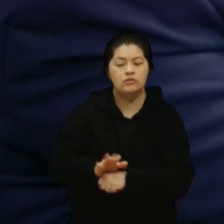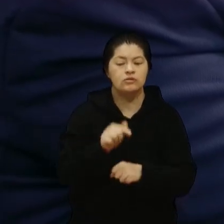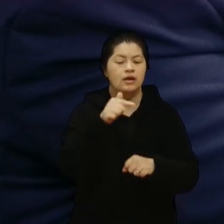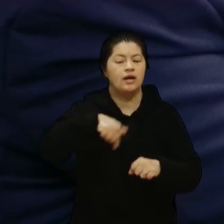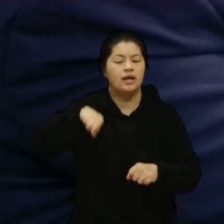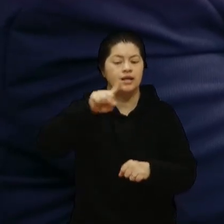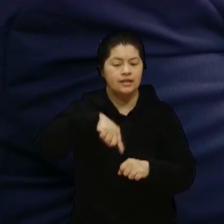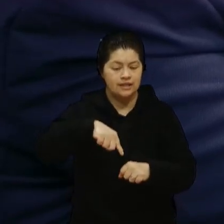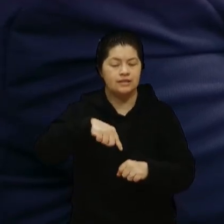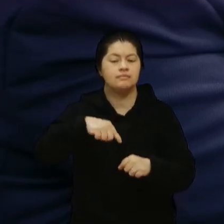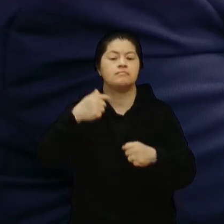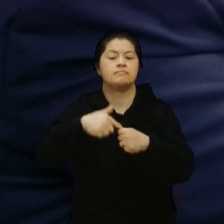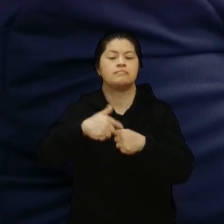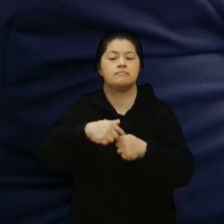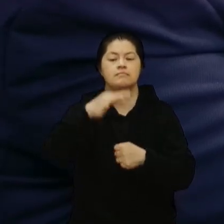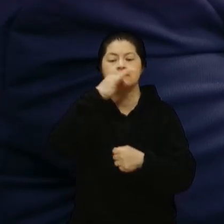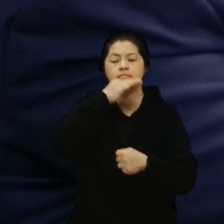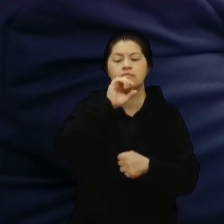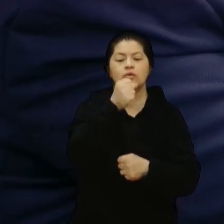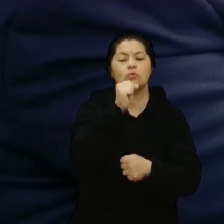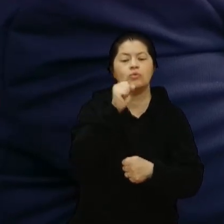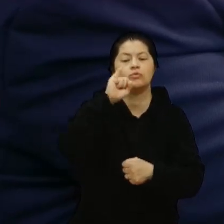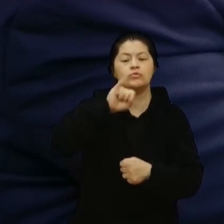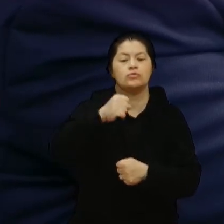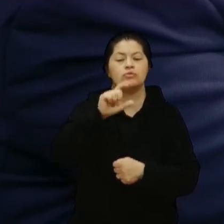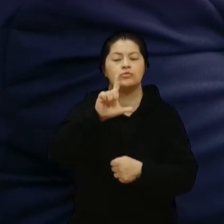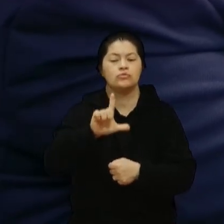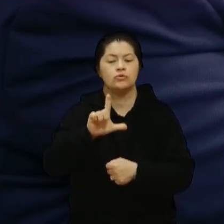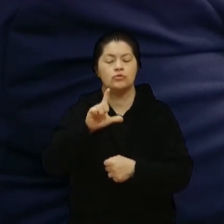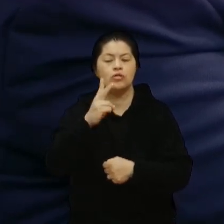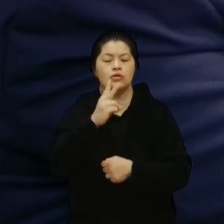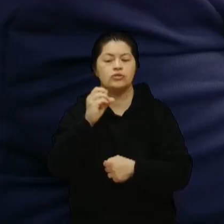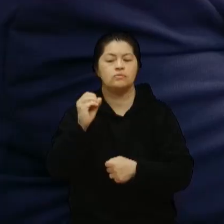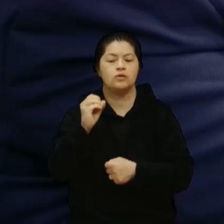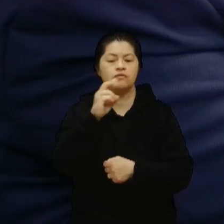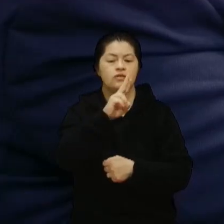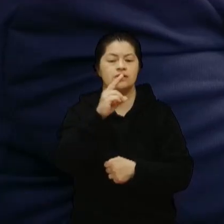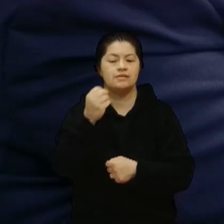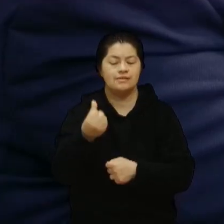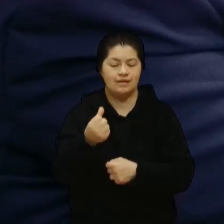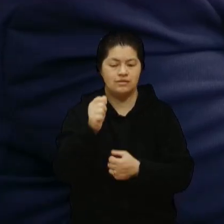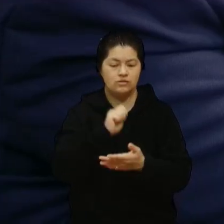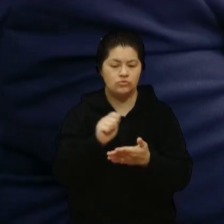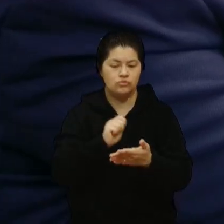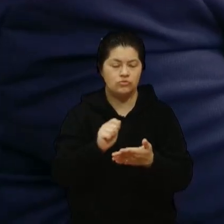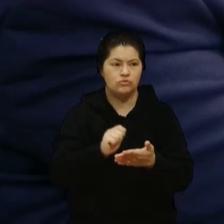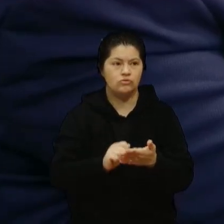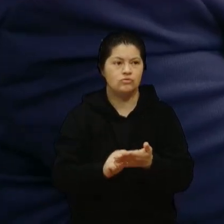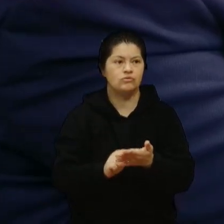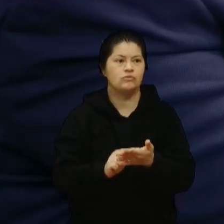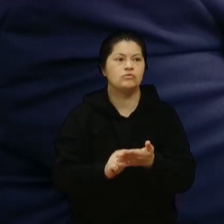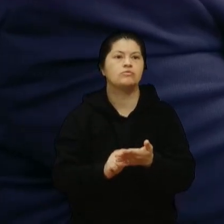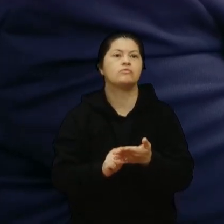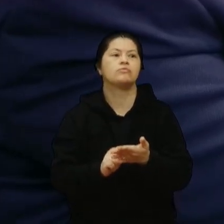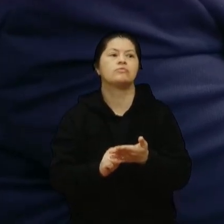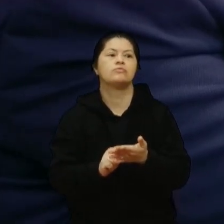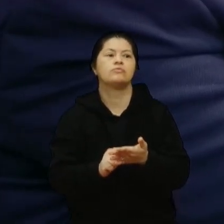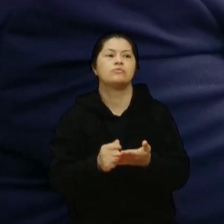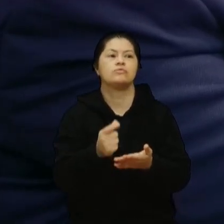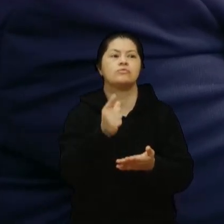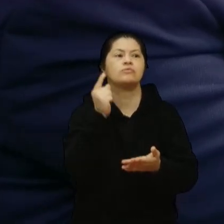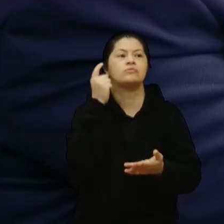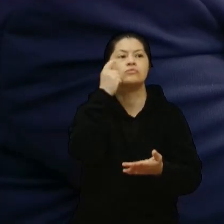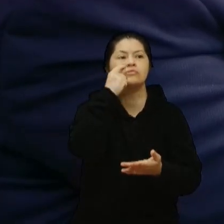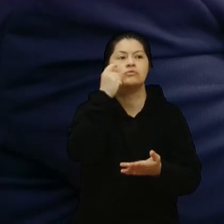comunidade caxiense. Caxias do Sul, 8 de julho de 2026. Vem assinado pelo vereador Wagner Petrini, que é o presidente